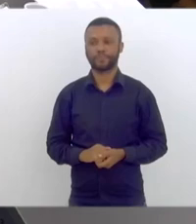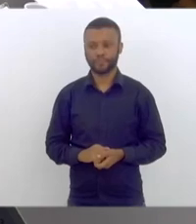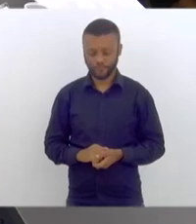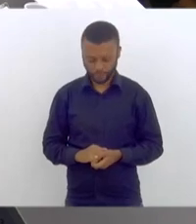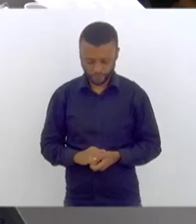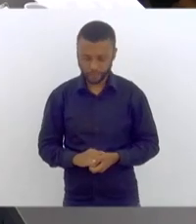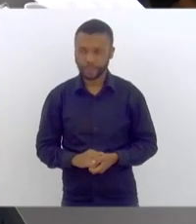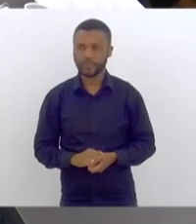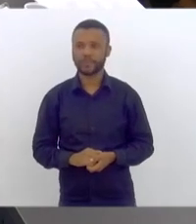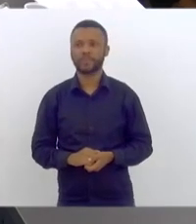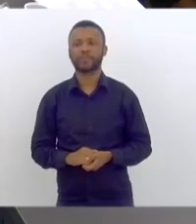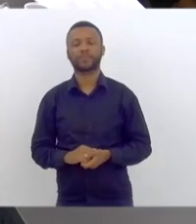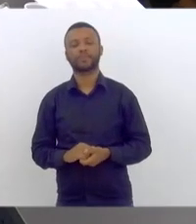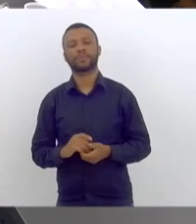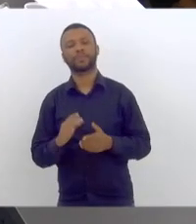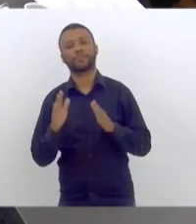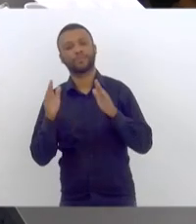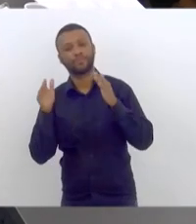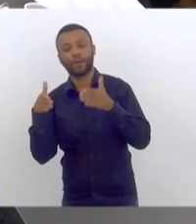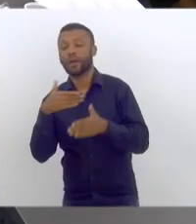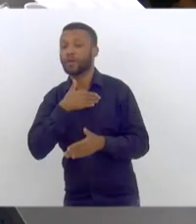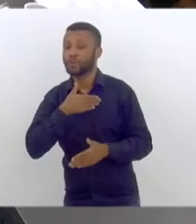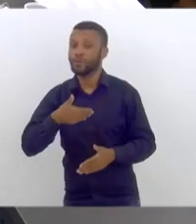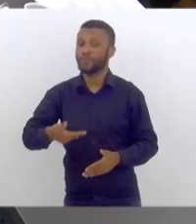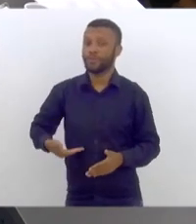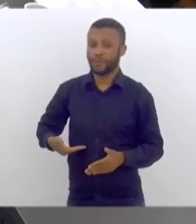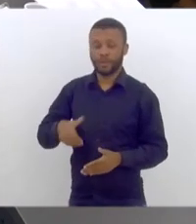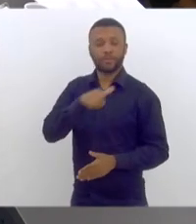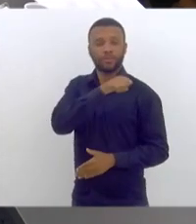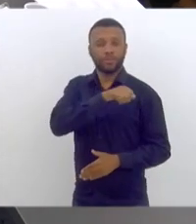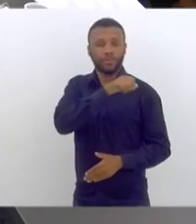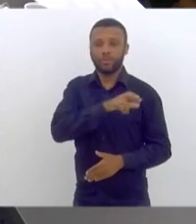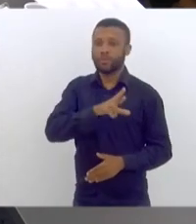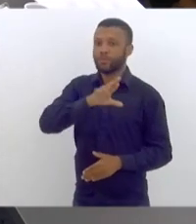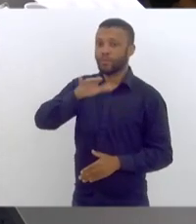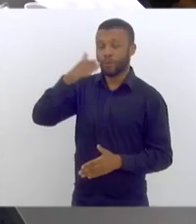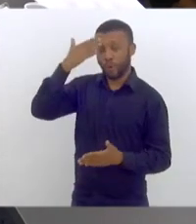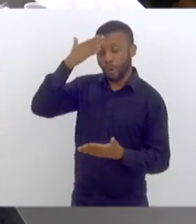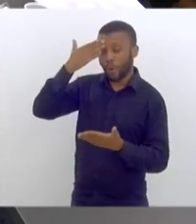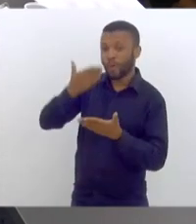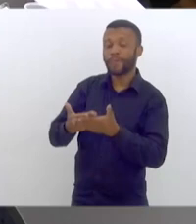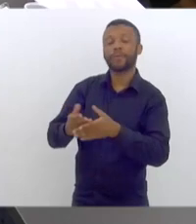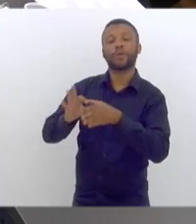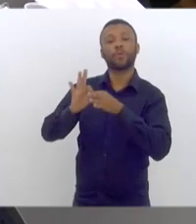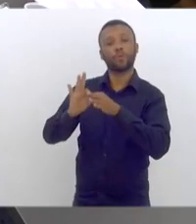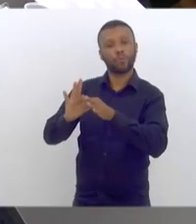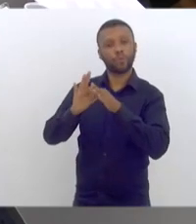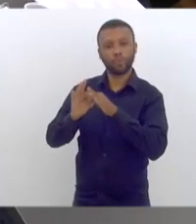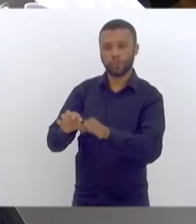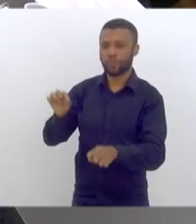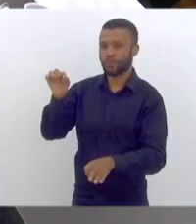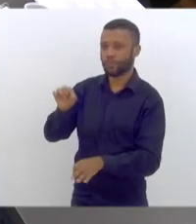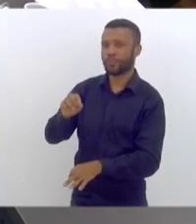apesar do Poder Executivo confiar plenamente lingerie